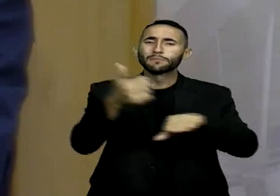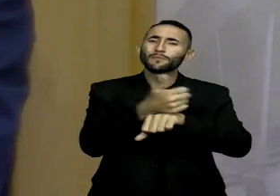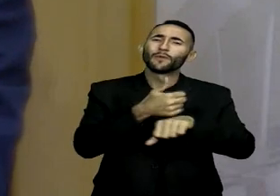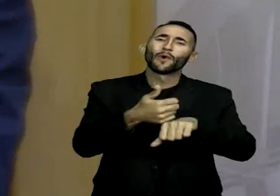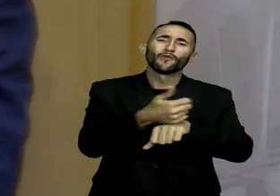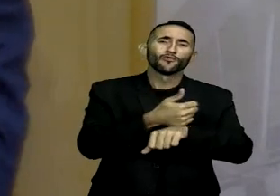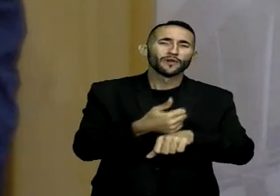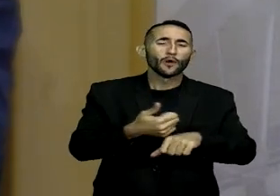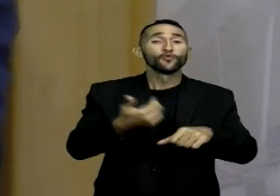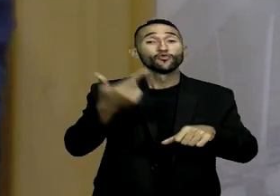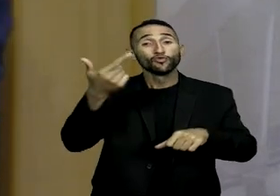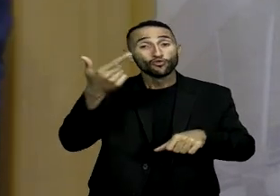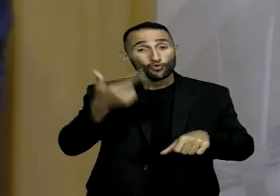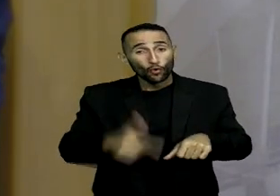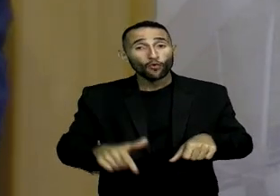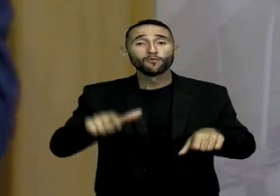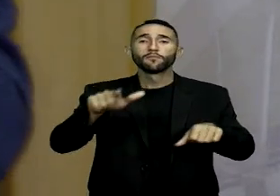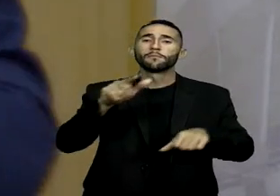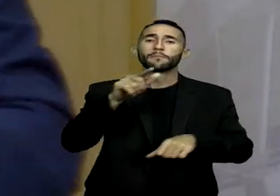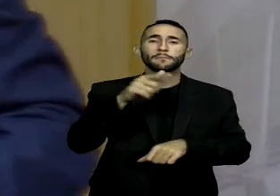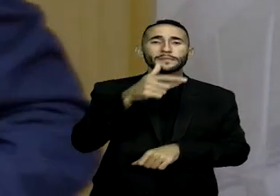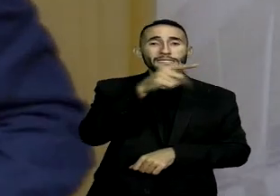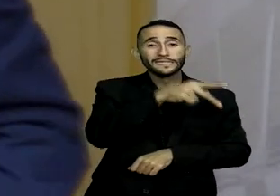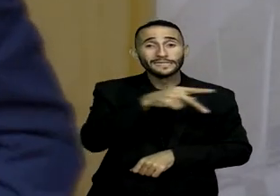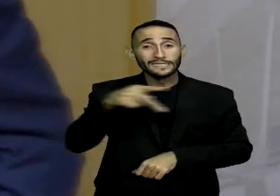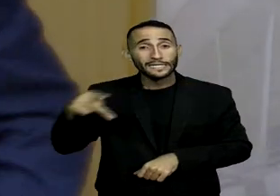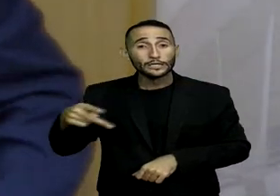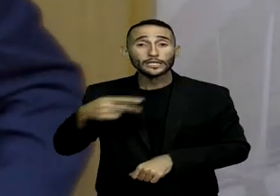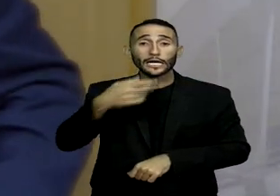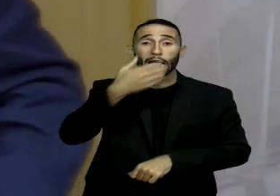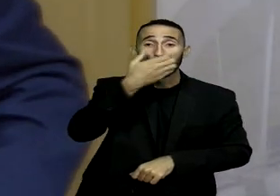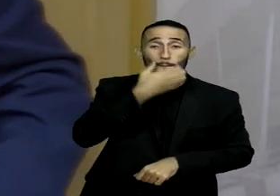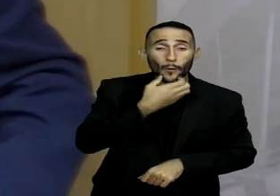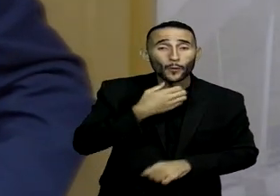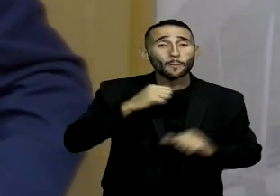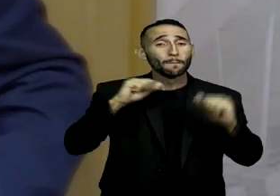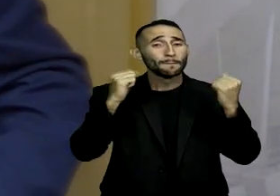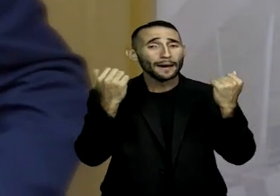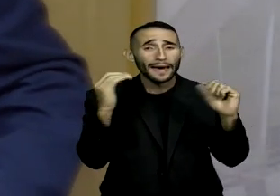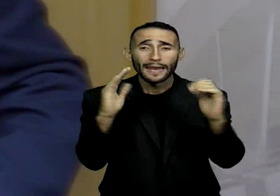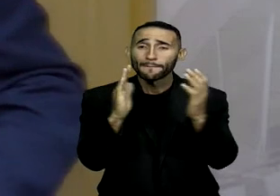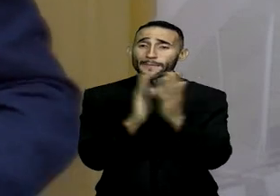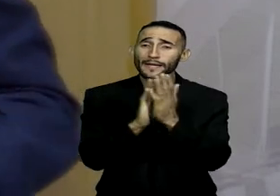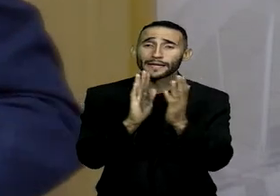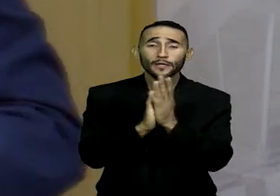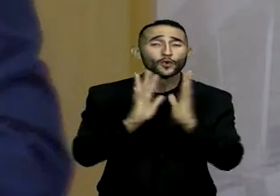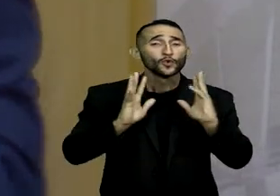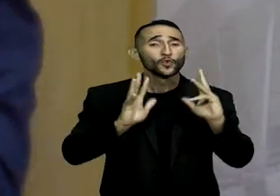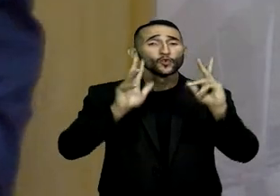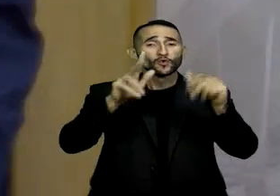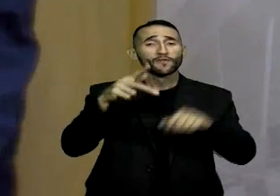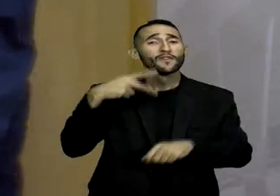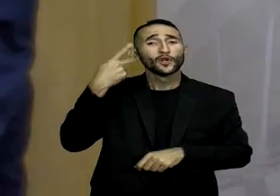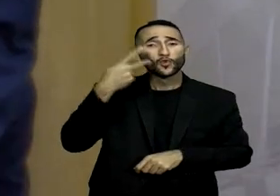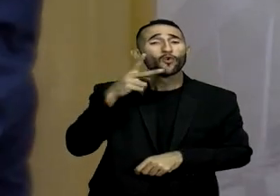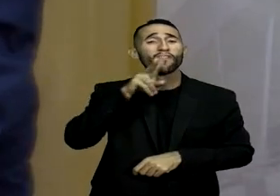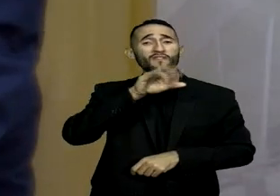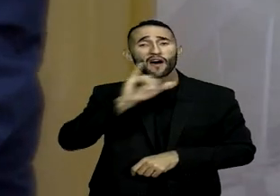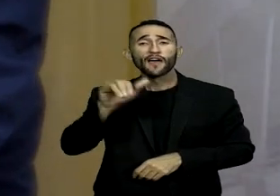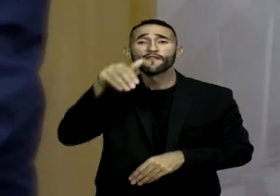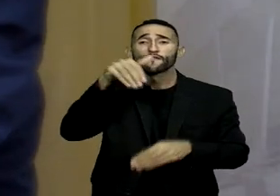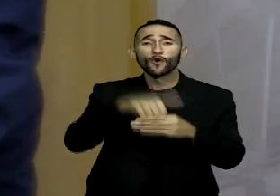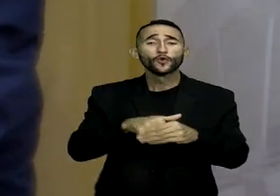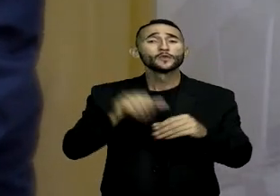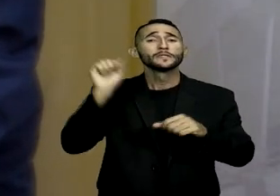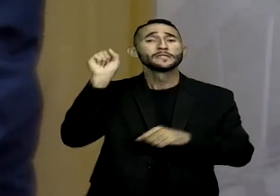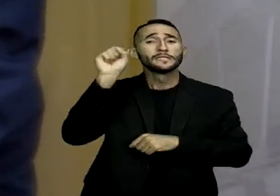Parabéns por reconhecer, e essa casa, com certeza, todos os vereadores estarão dando um voto favorável a essa moção